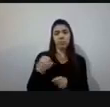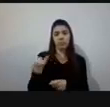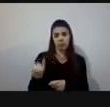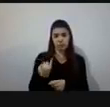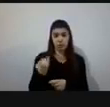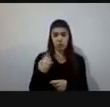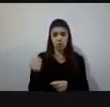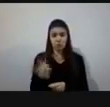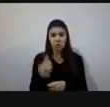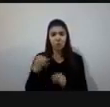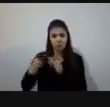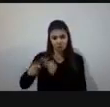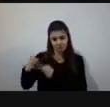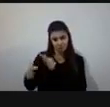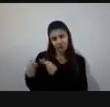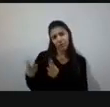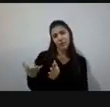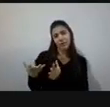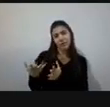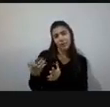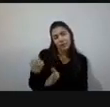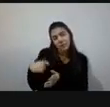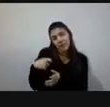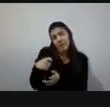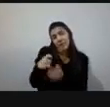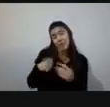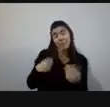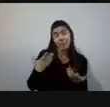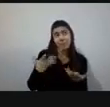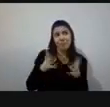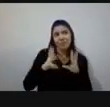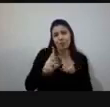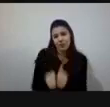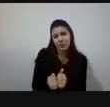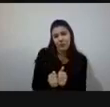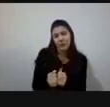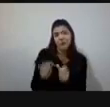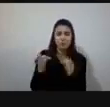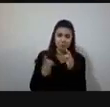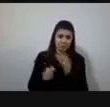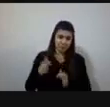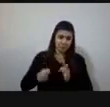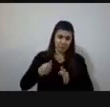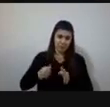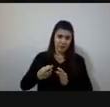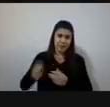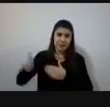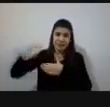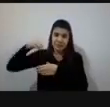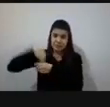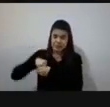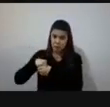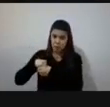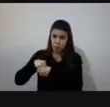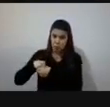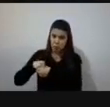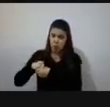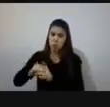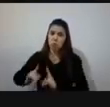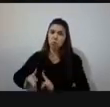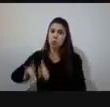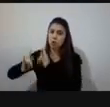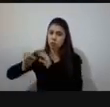ser para todos, né? Ao julgar, seja o julgamento dentro da justiça, ou seja o julgamento que as pessoas